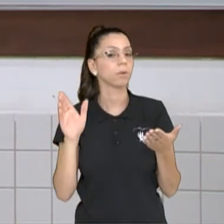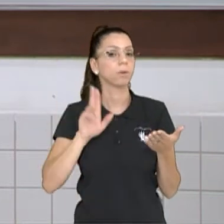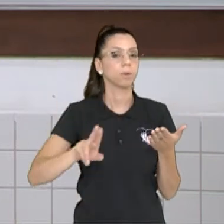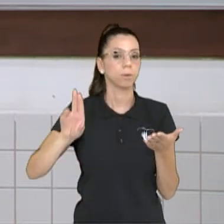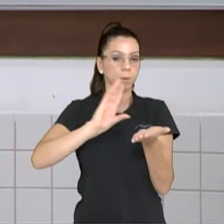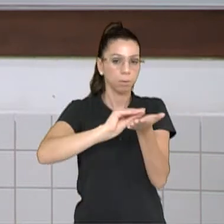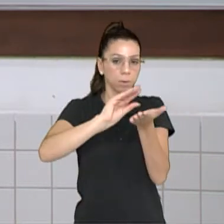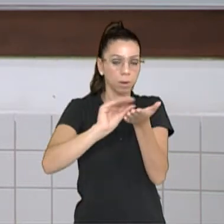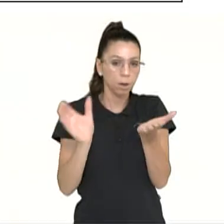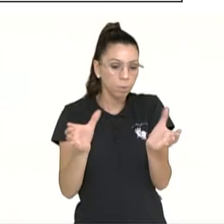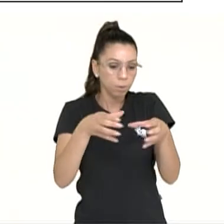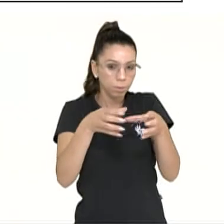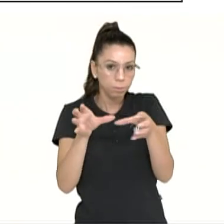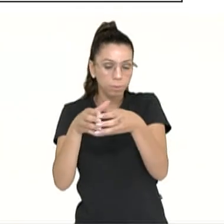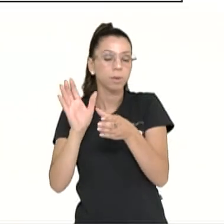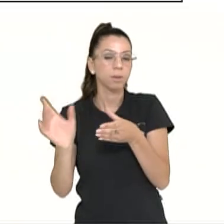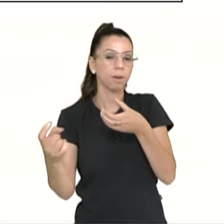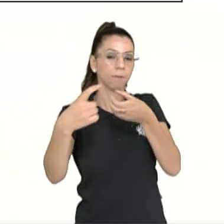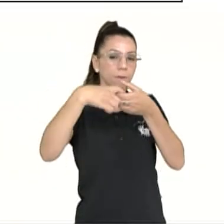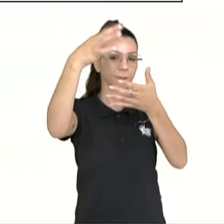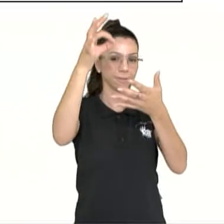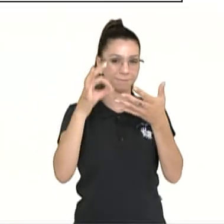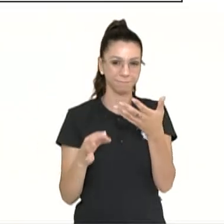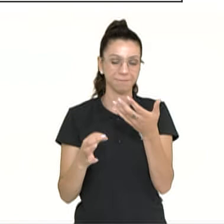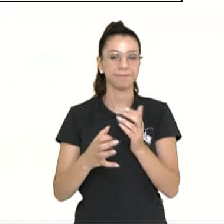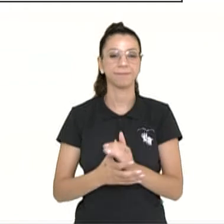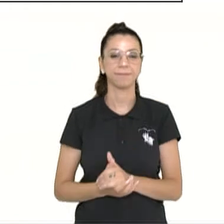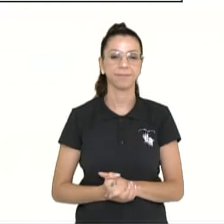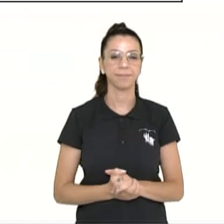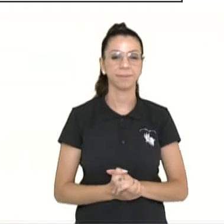dados agrupados. E a gente já volta daqui a pouquinho para ver se está certinho.